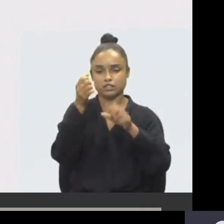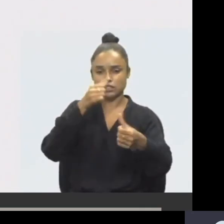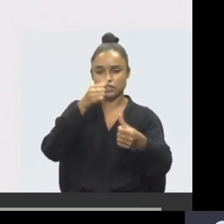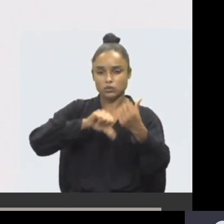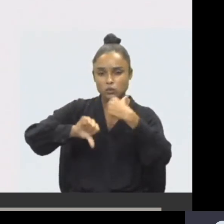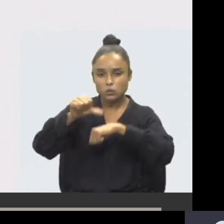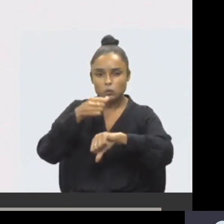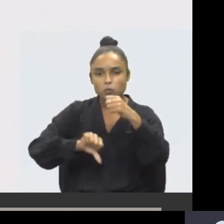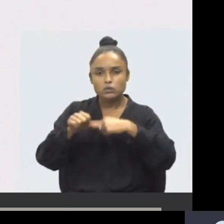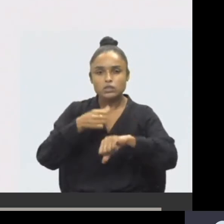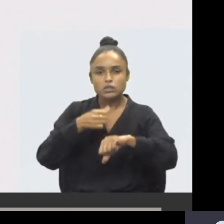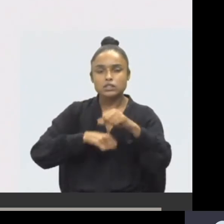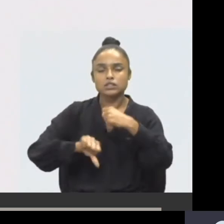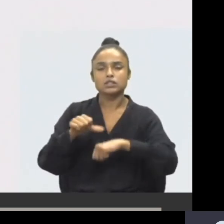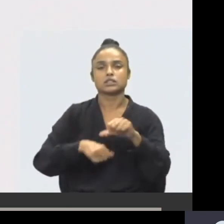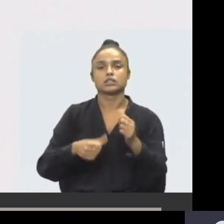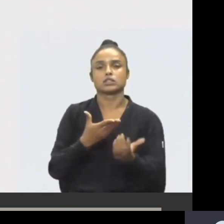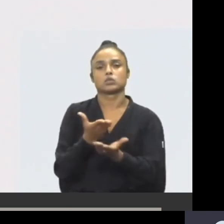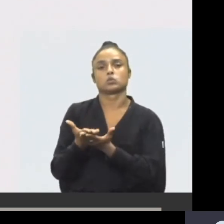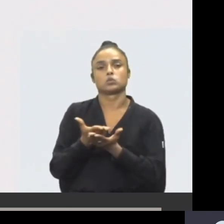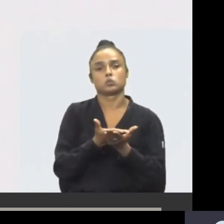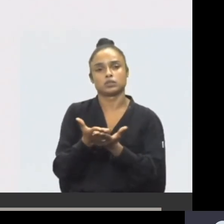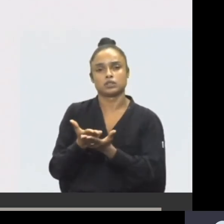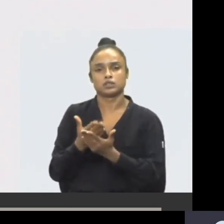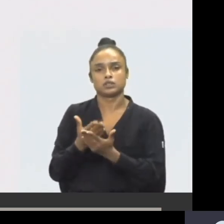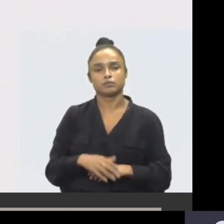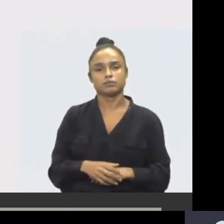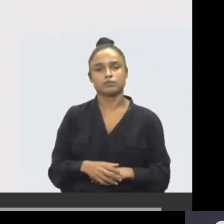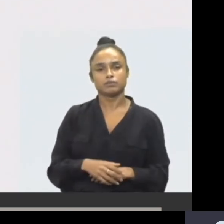dos compostos que estão sendo estudados.